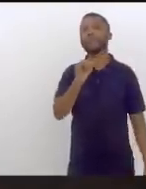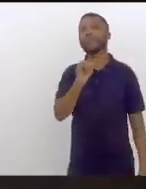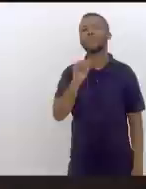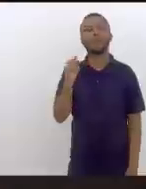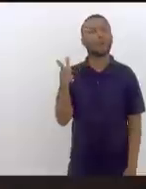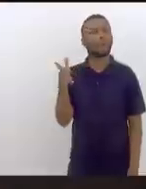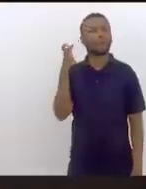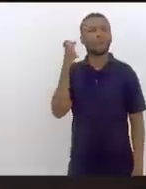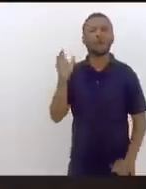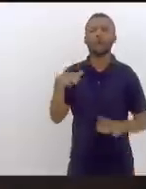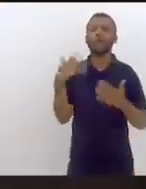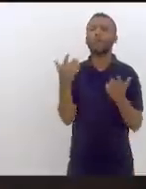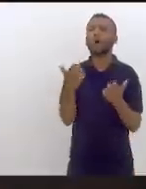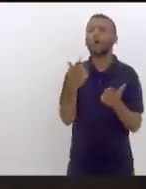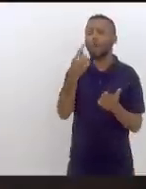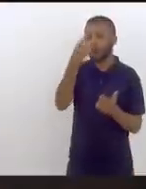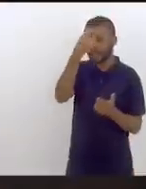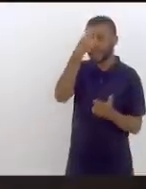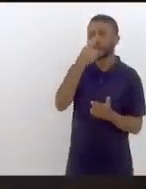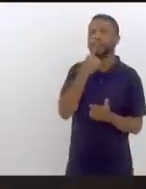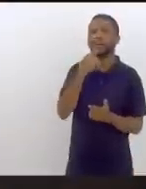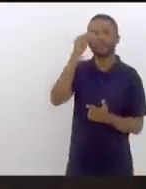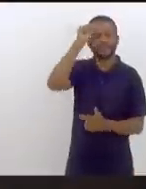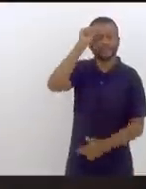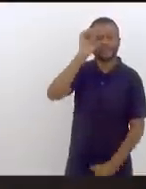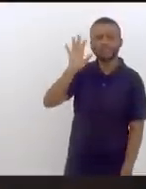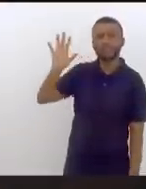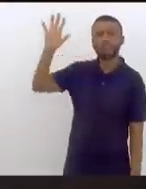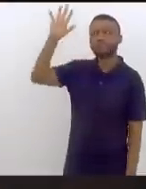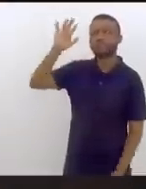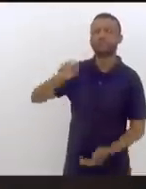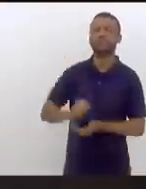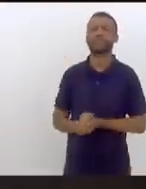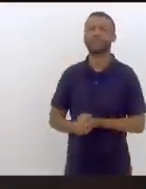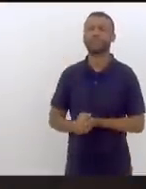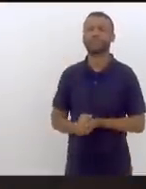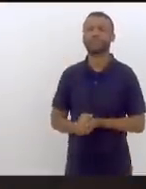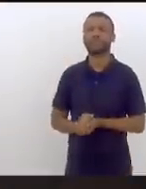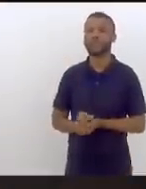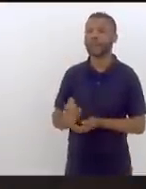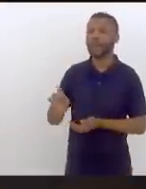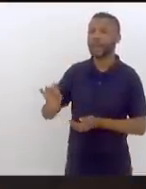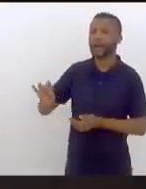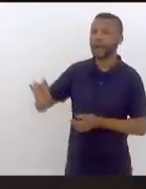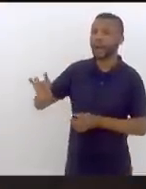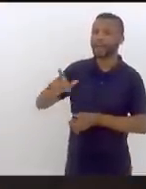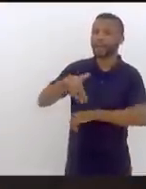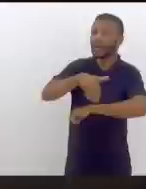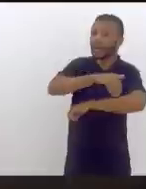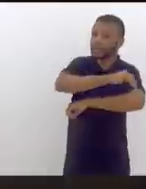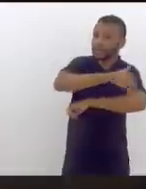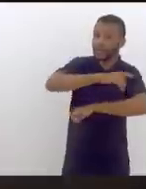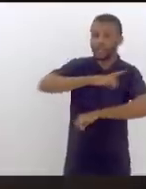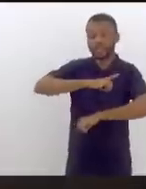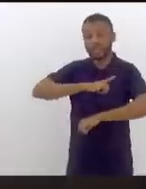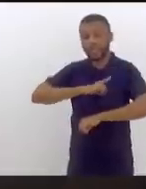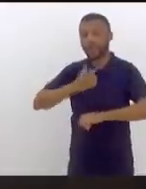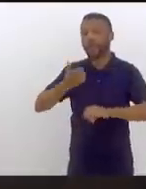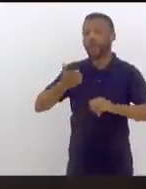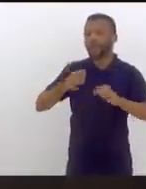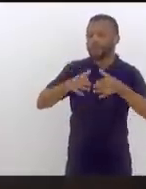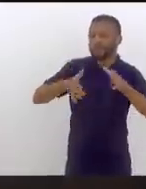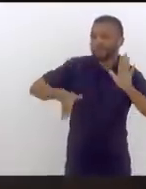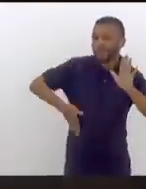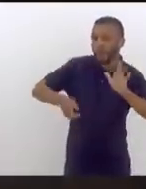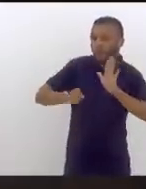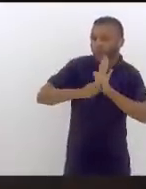comportamento qual vai ser a imagem que ele vai criar na cabeça que a cada esquina vai ter uma boca de fumo que a cada esquina vai ter um bom de armado